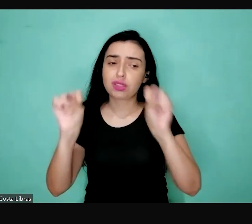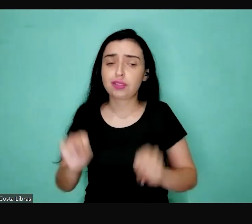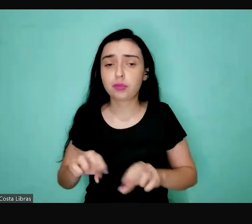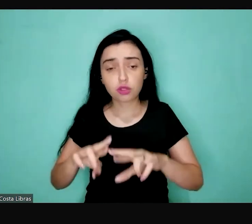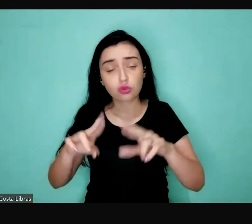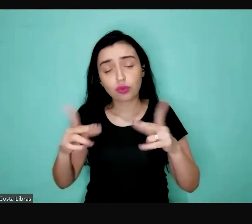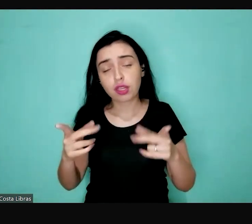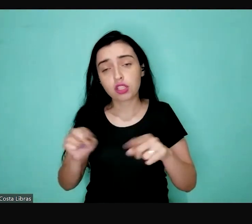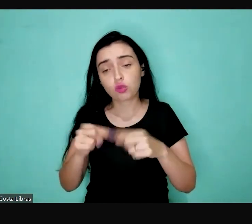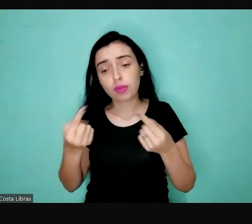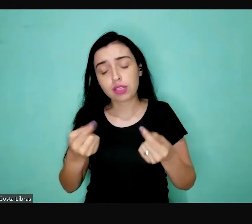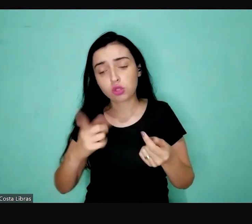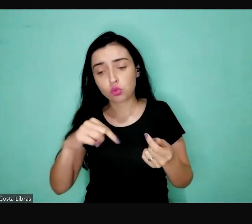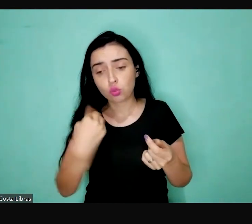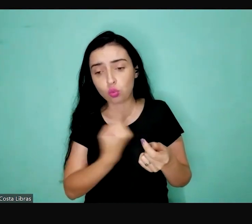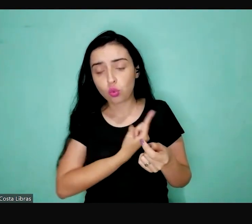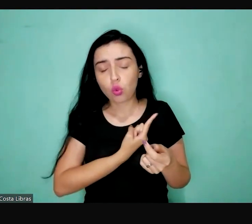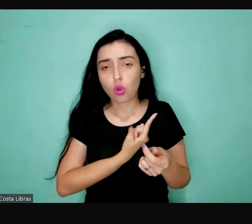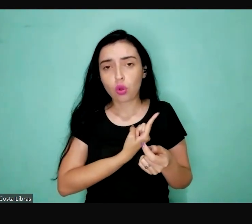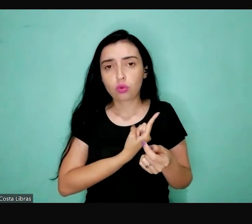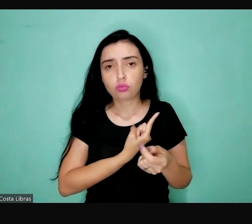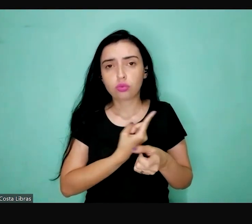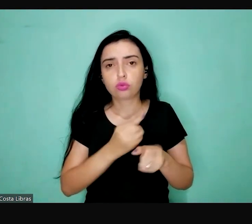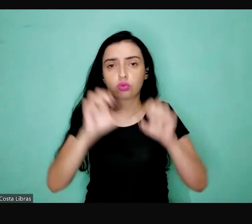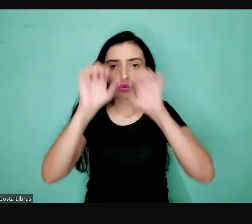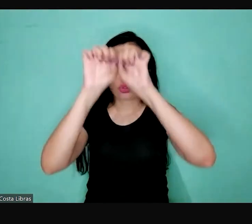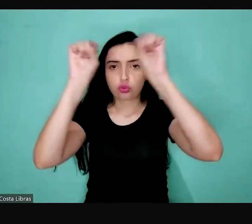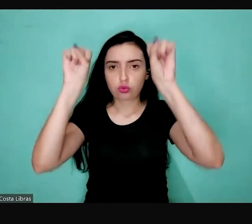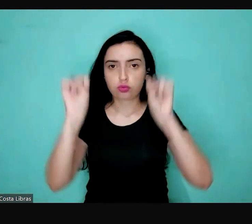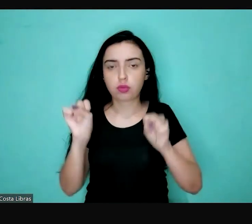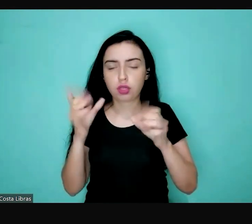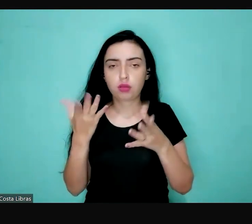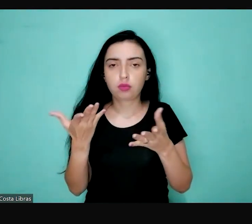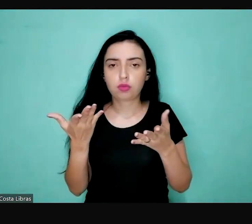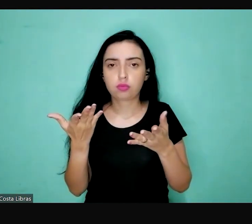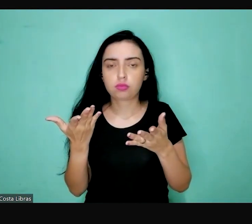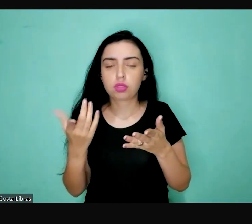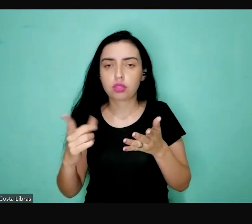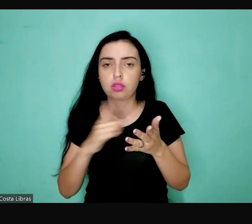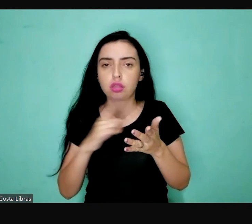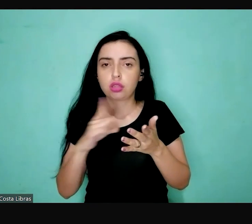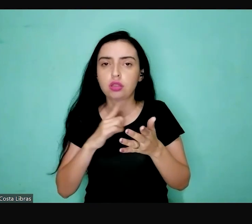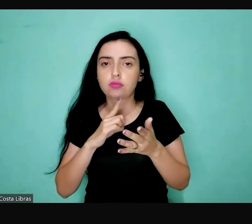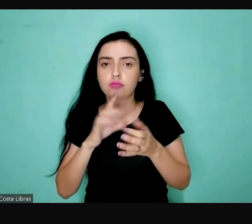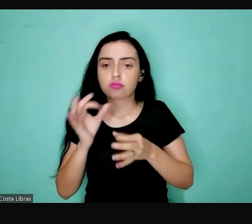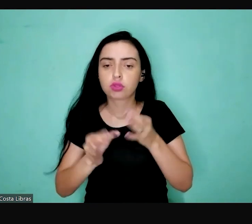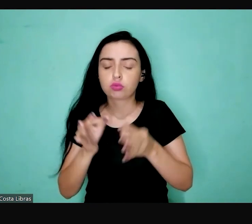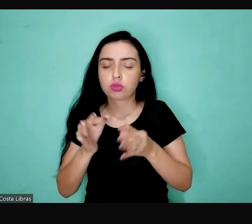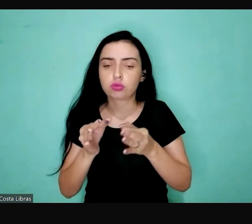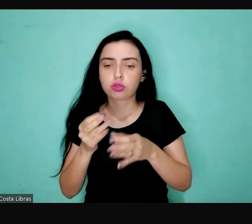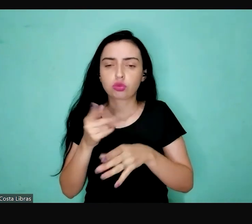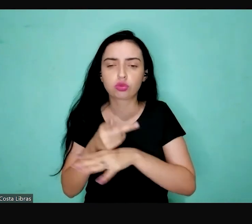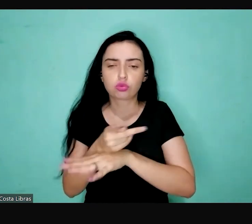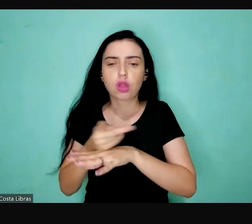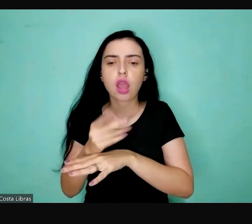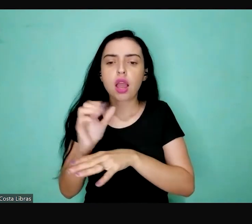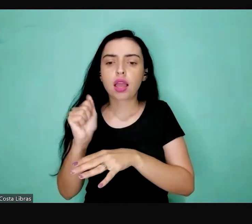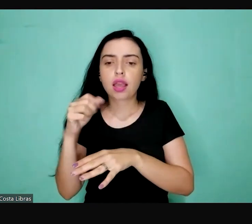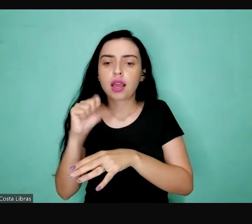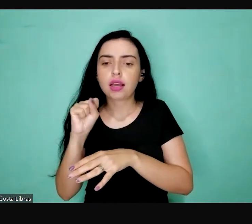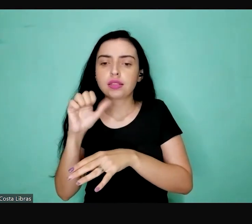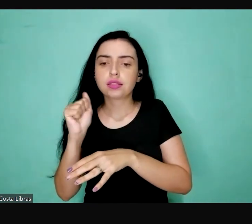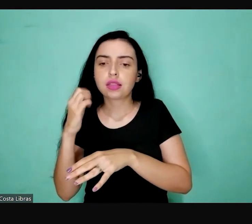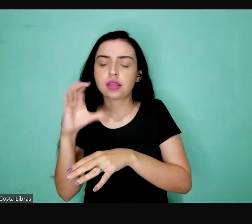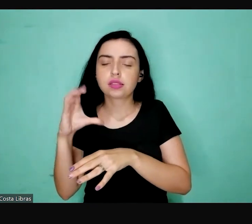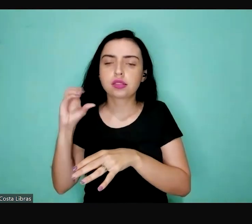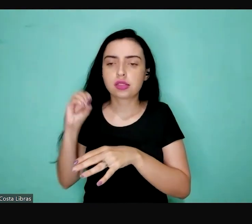o nosso esse Superior Tribunal de Justiça, né, ele tem atuado muito como corte de cassação. Essa é uma novidade